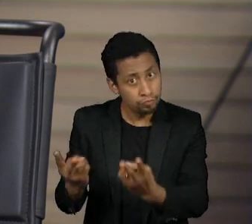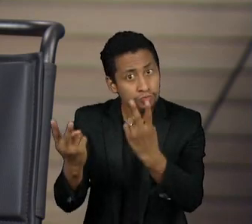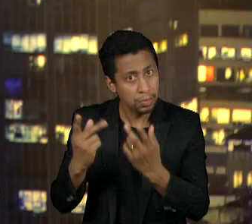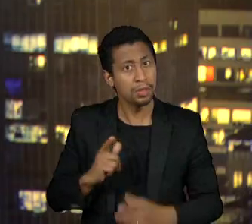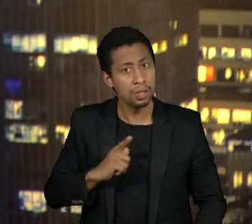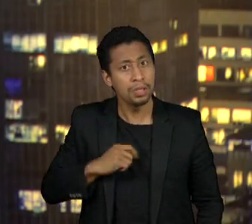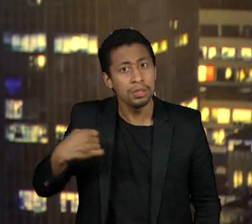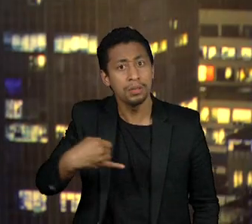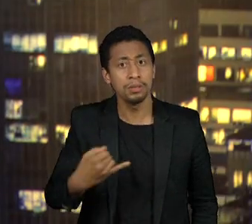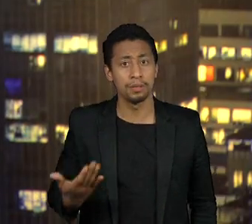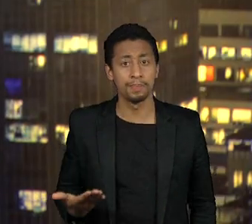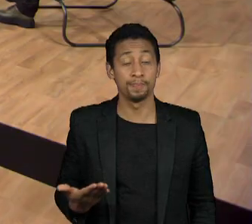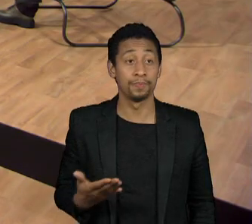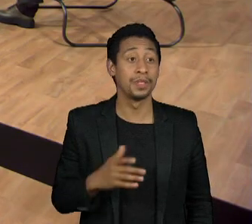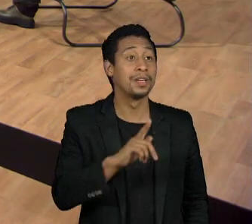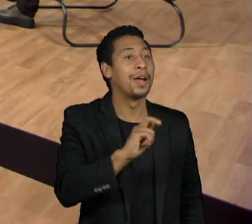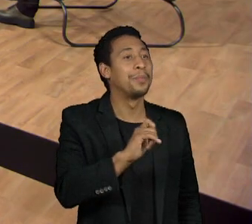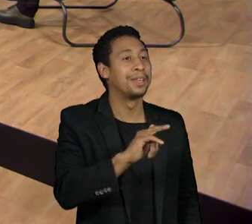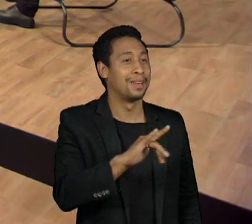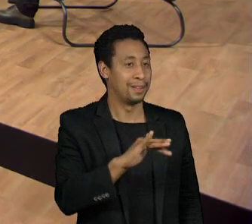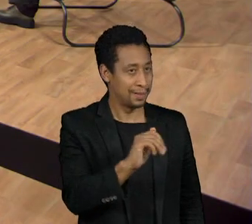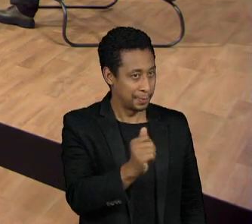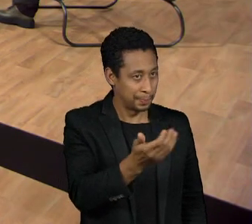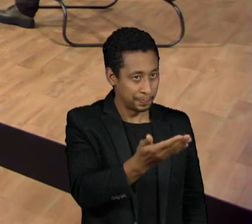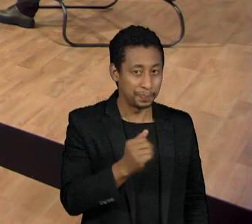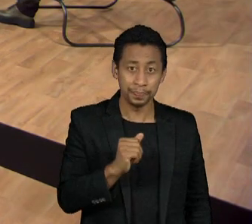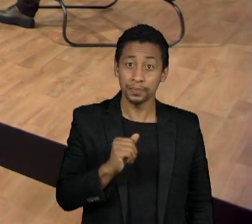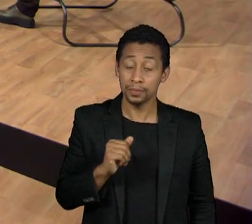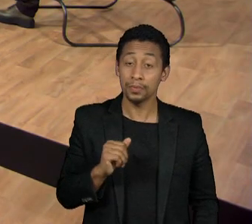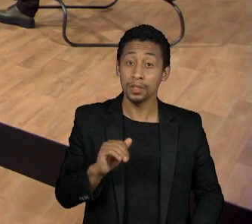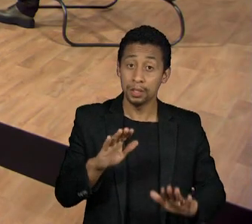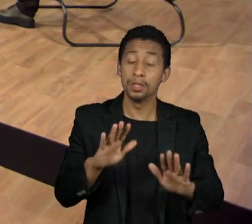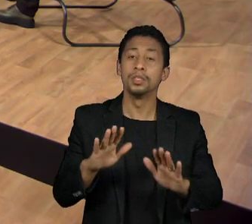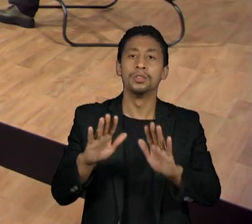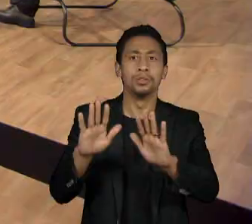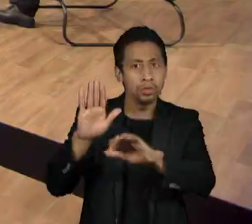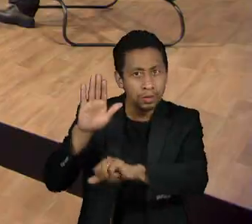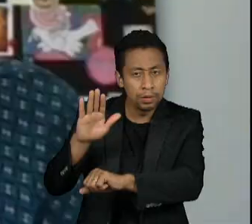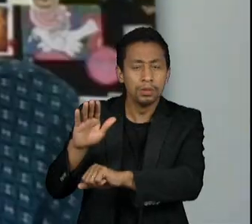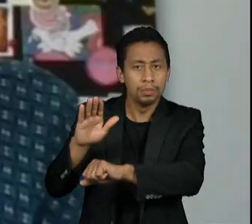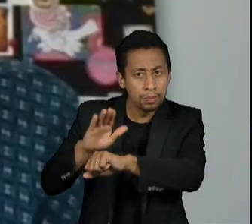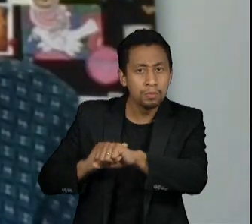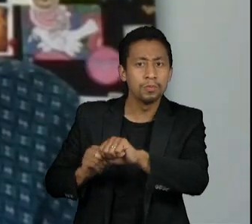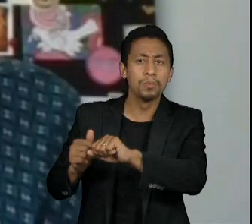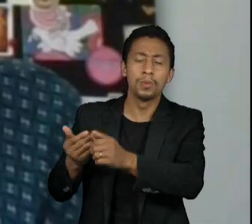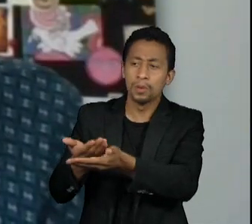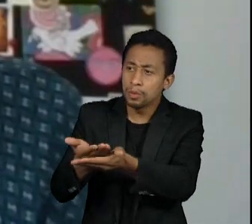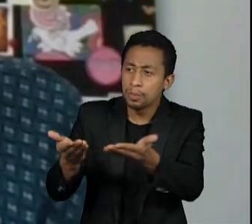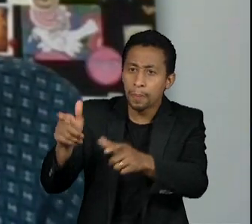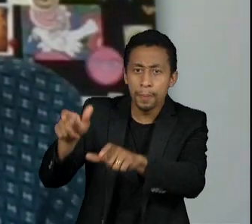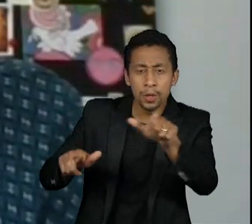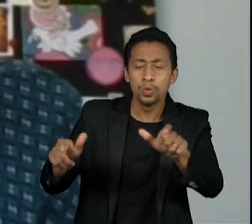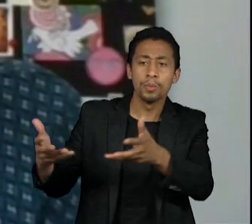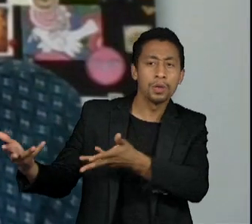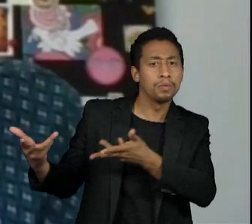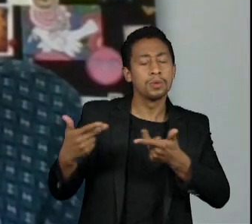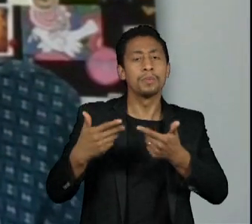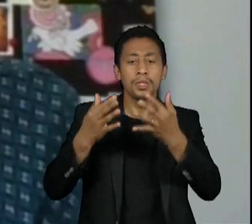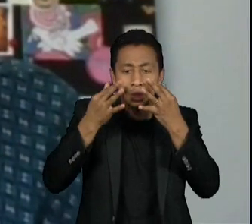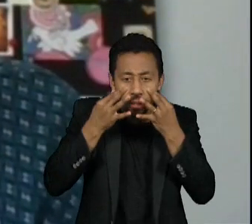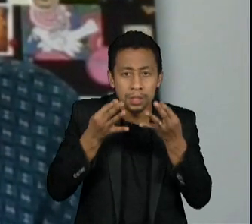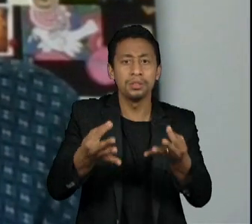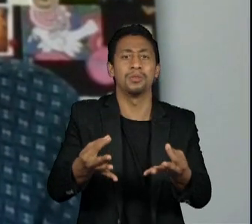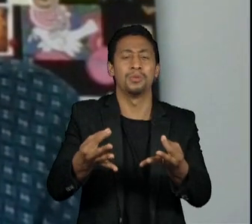têm. Gabriela. Bom, a gente tem chamado muita atenção para a condição das meninas no mundo e pensando